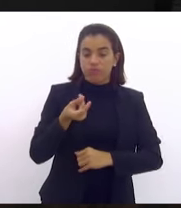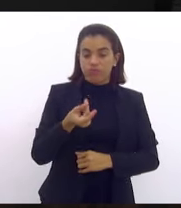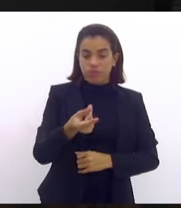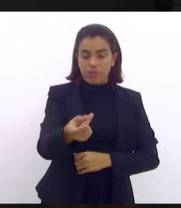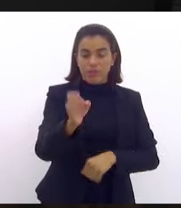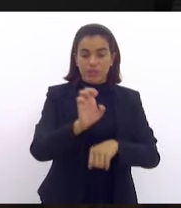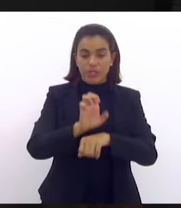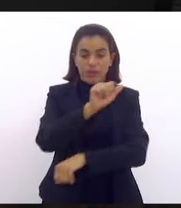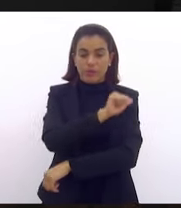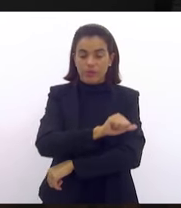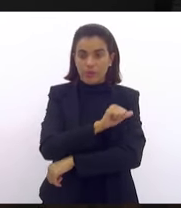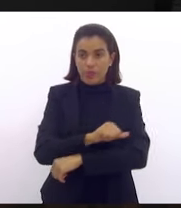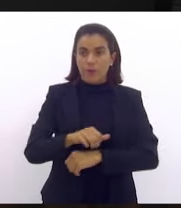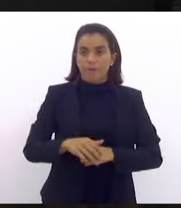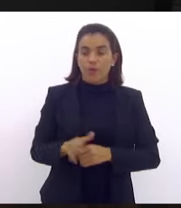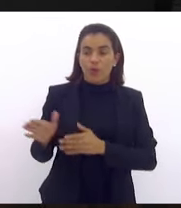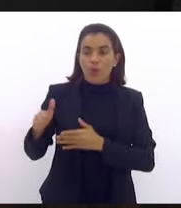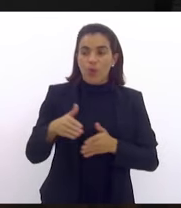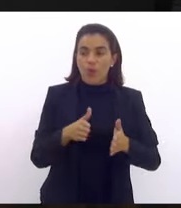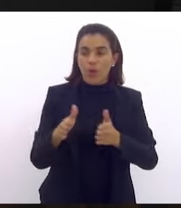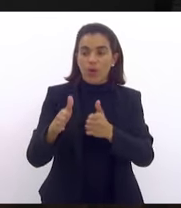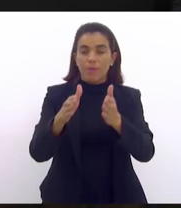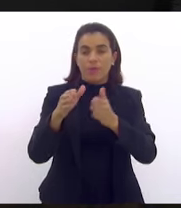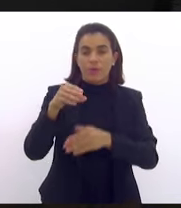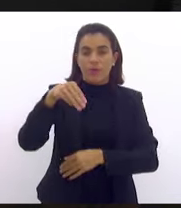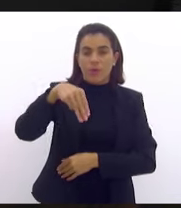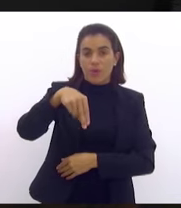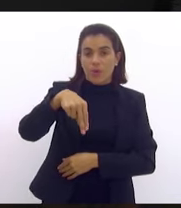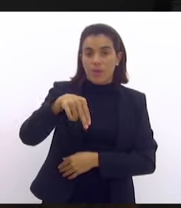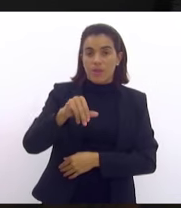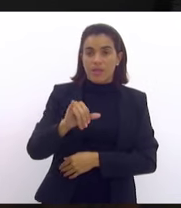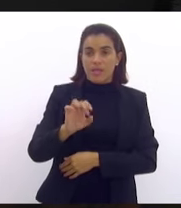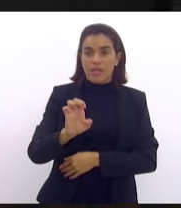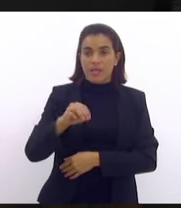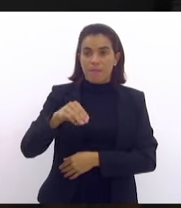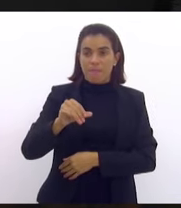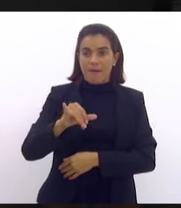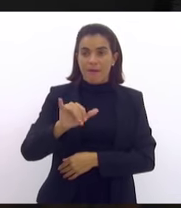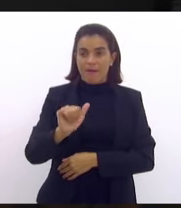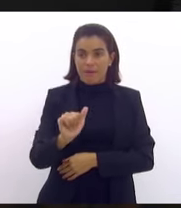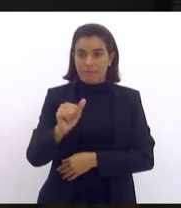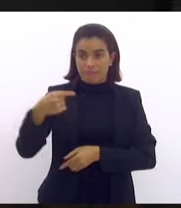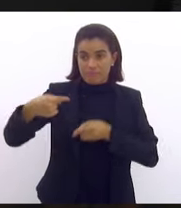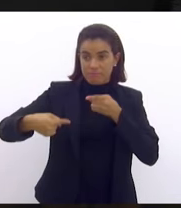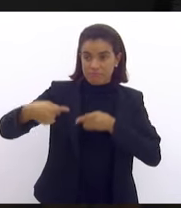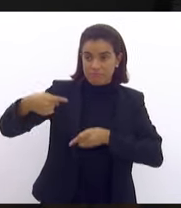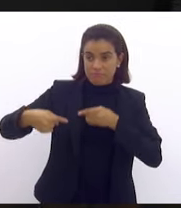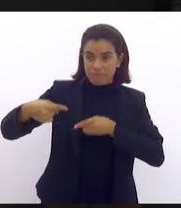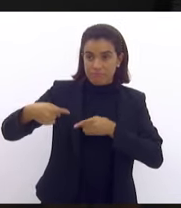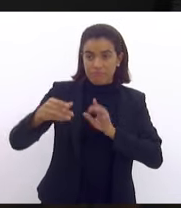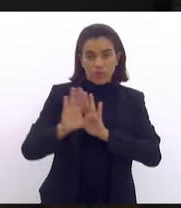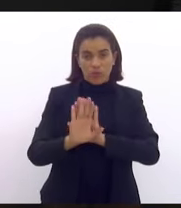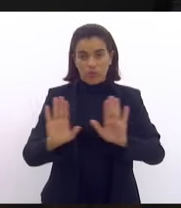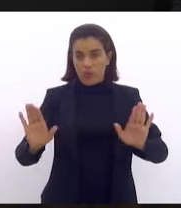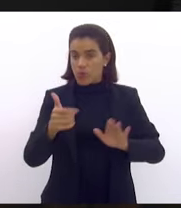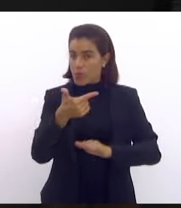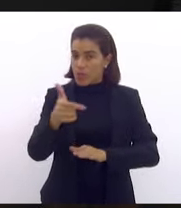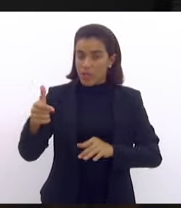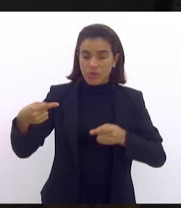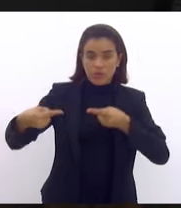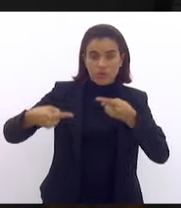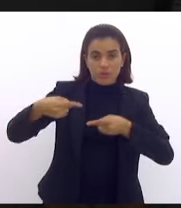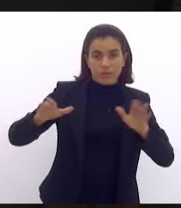do Rio de Janeiro o Caminho Niemeyer. Em discussão, para discutir... Não, deixa eu votar. Não havendo quem queira